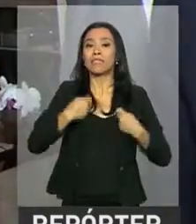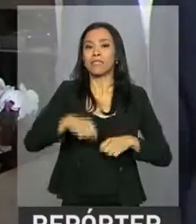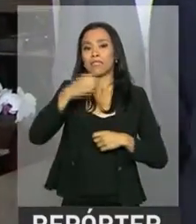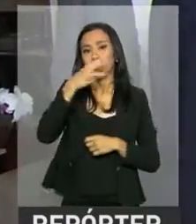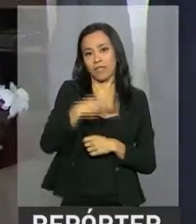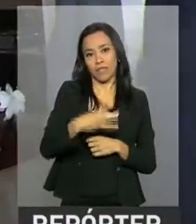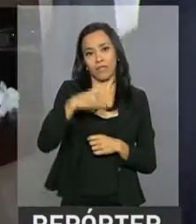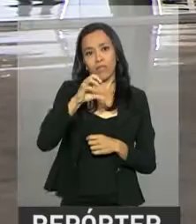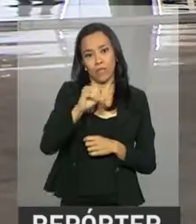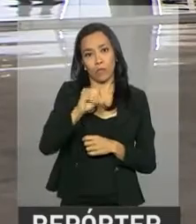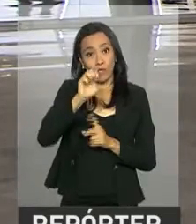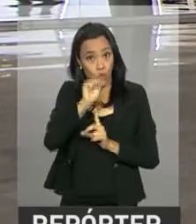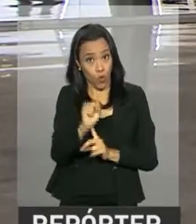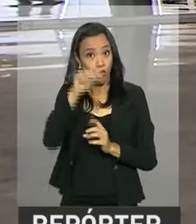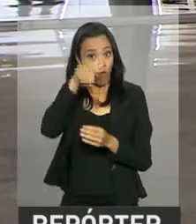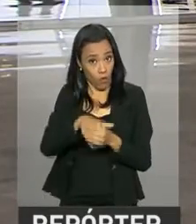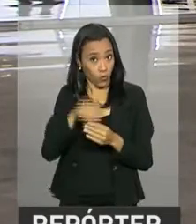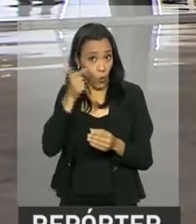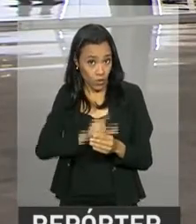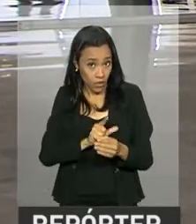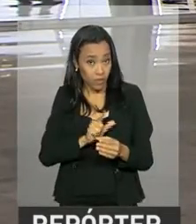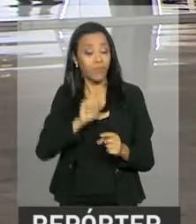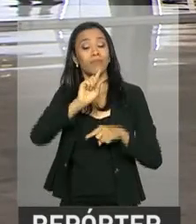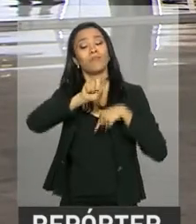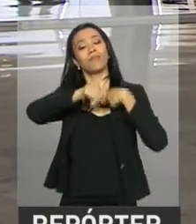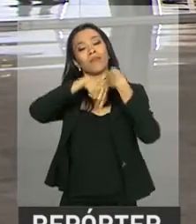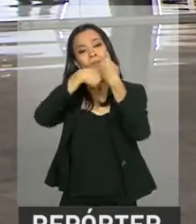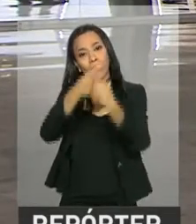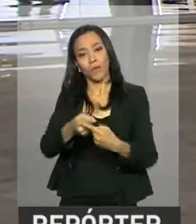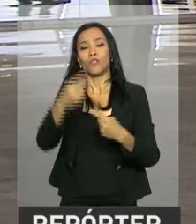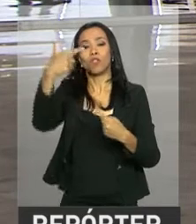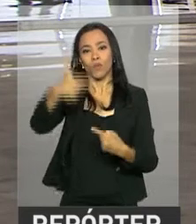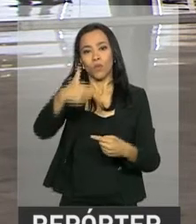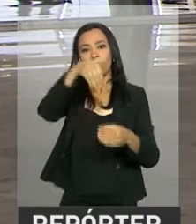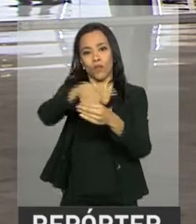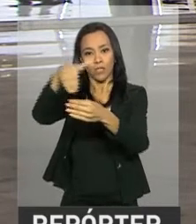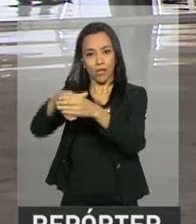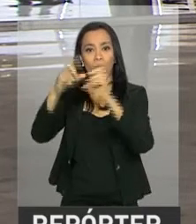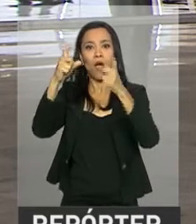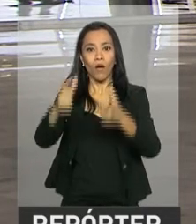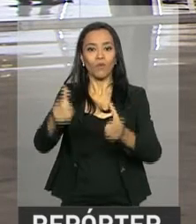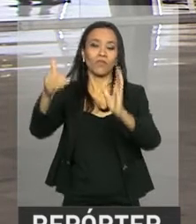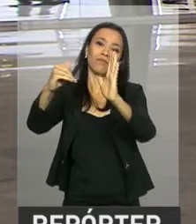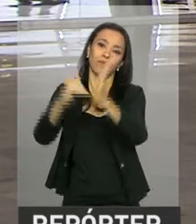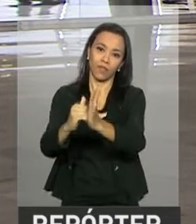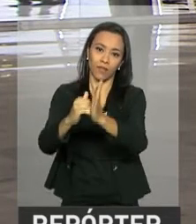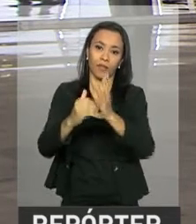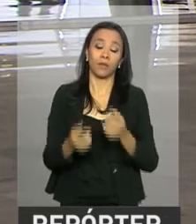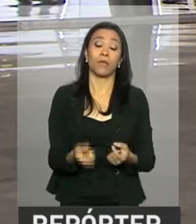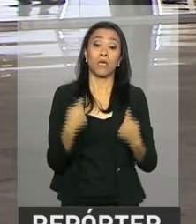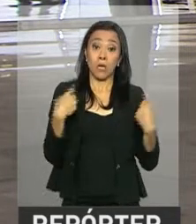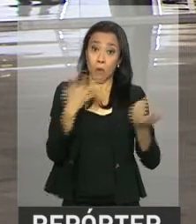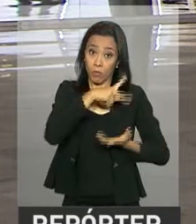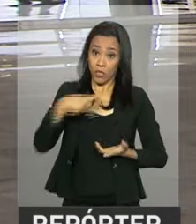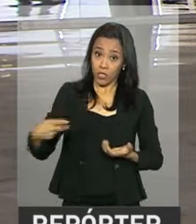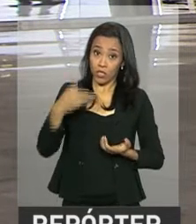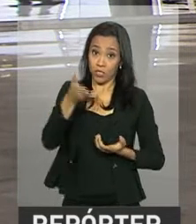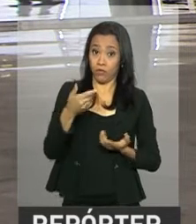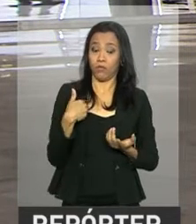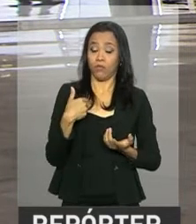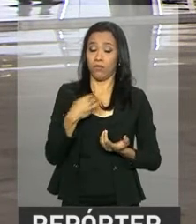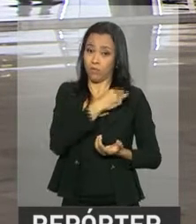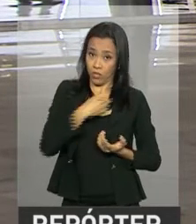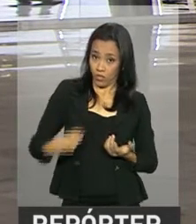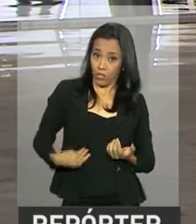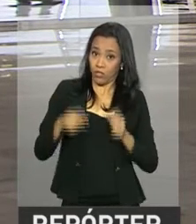se aprovada a proposta segue para análise também em dois turnos no senado para o ministro da fazenda henrique meirelles o avanço da